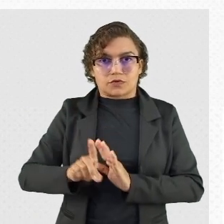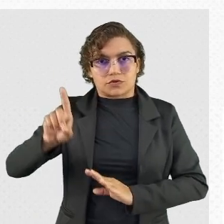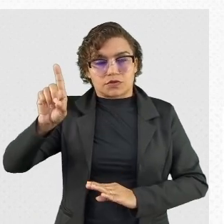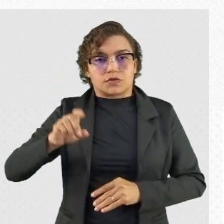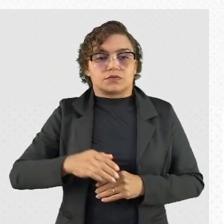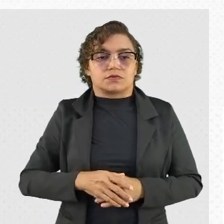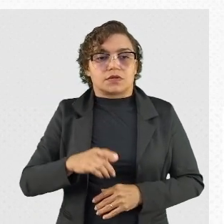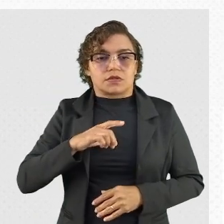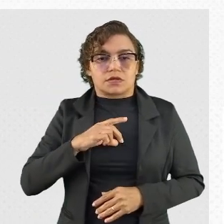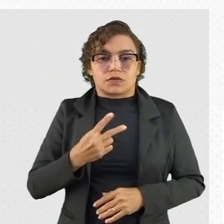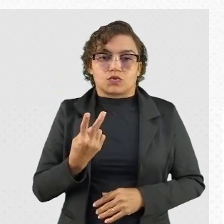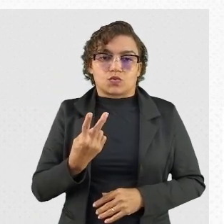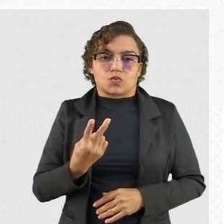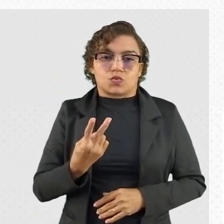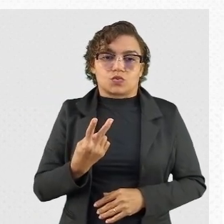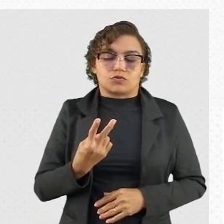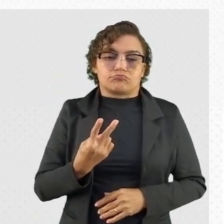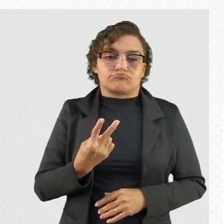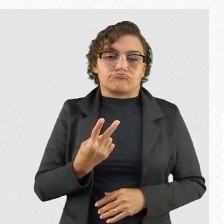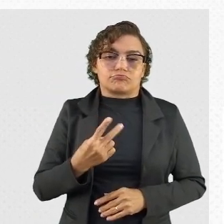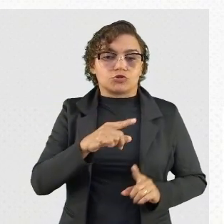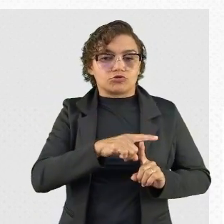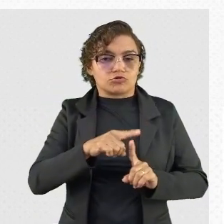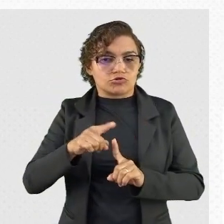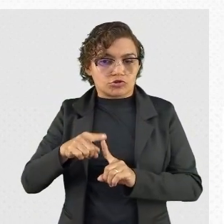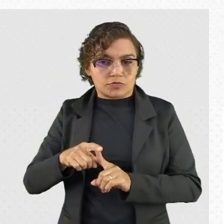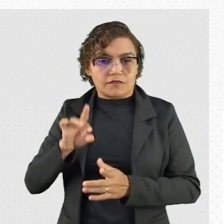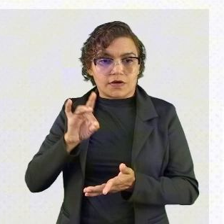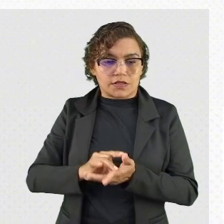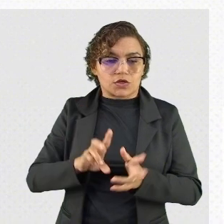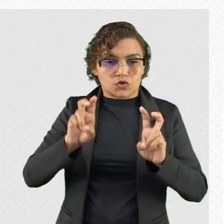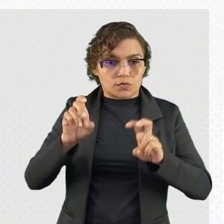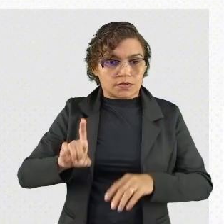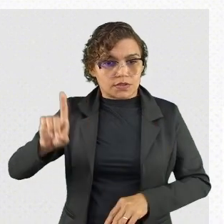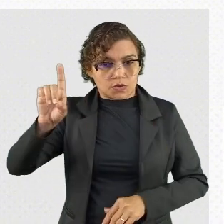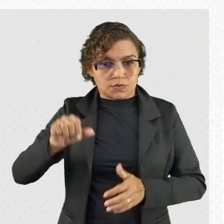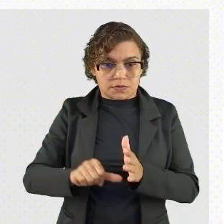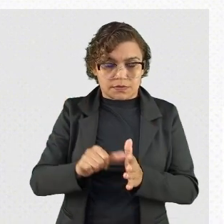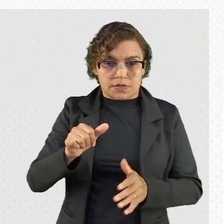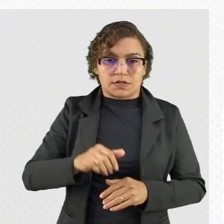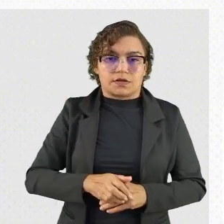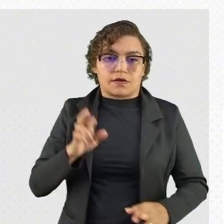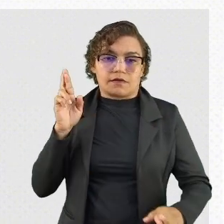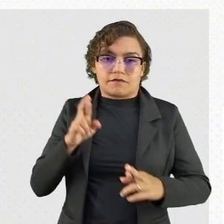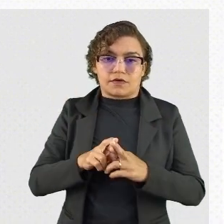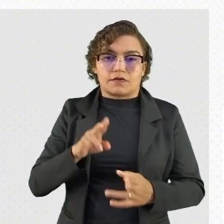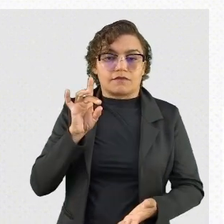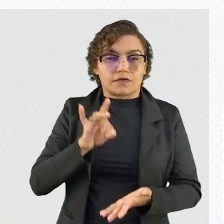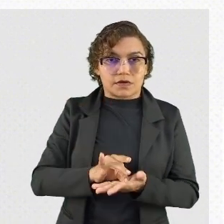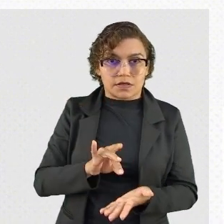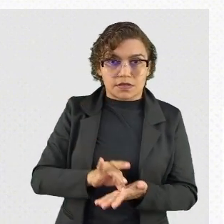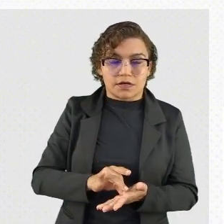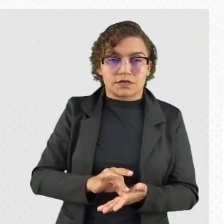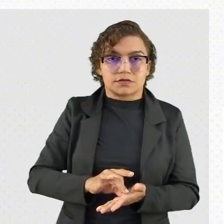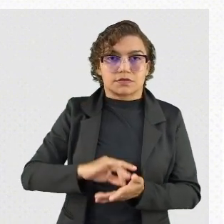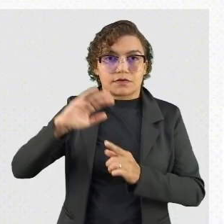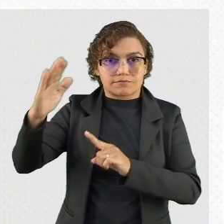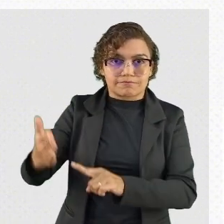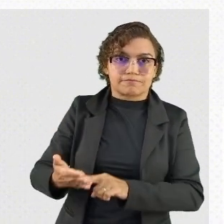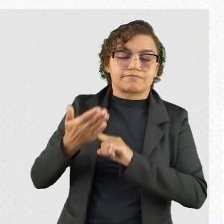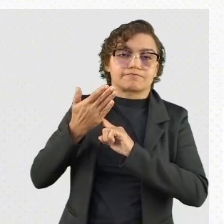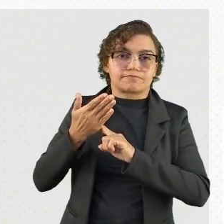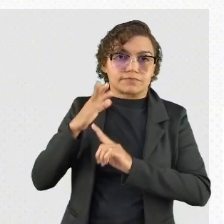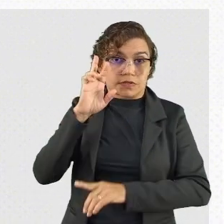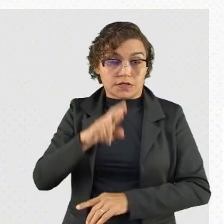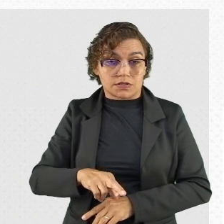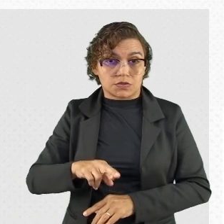que há duas modalidades de verdade acerca de Deus. A primeira refere-se a verdades da revelação que a